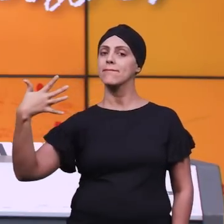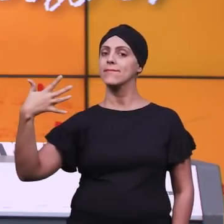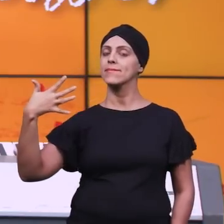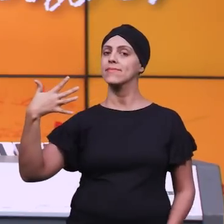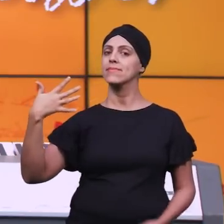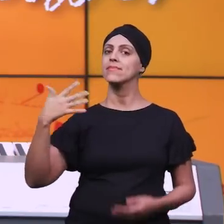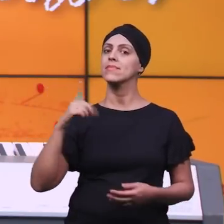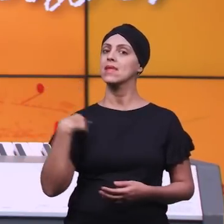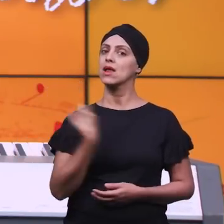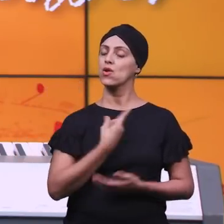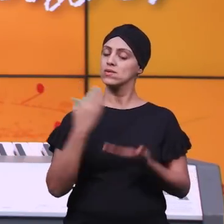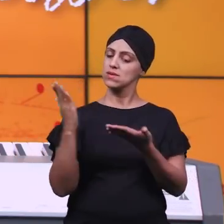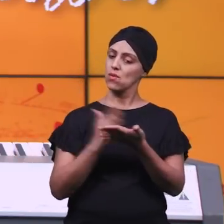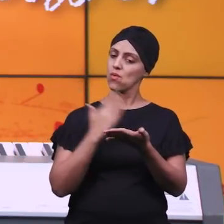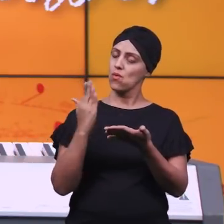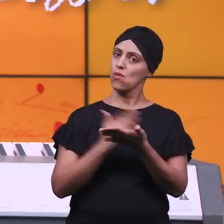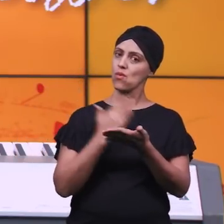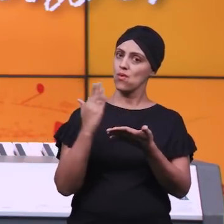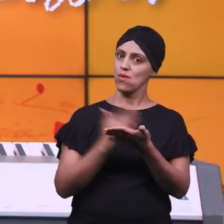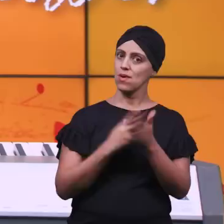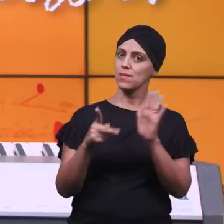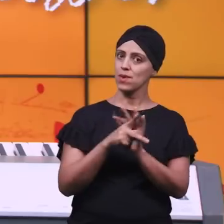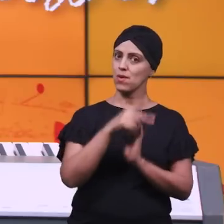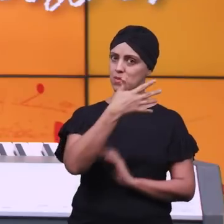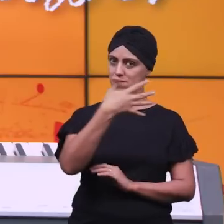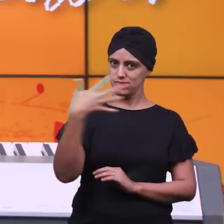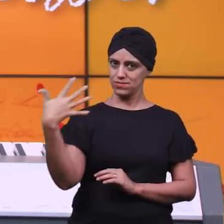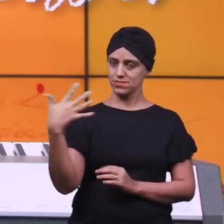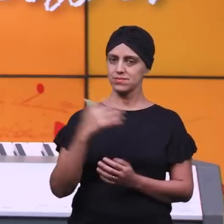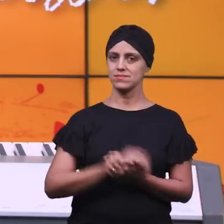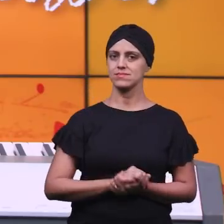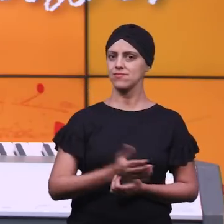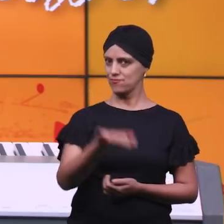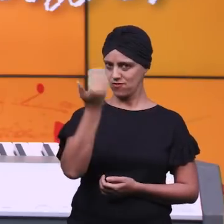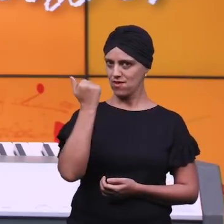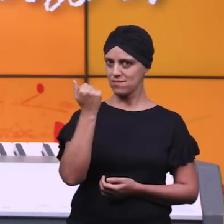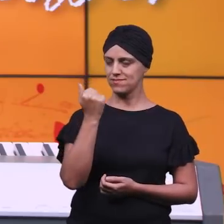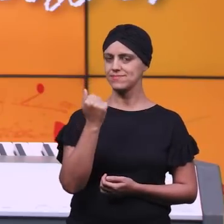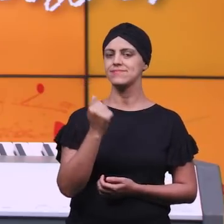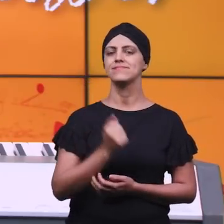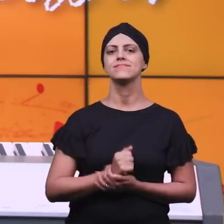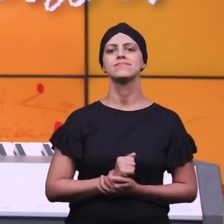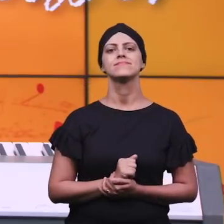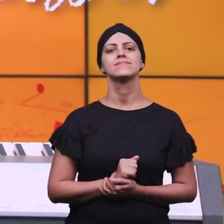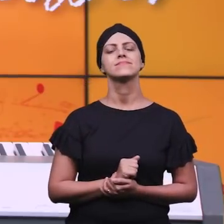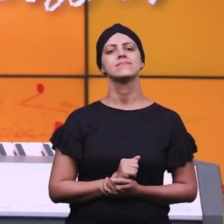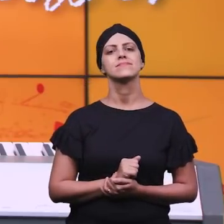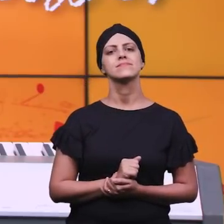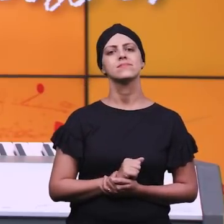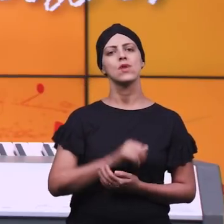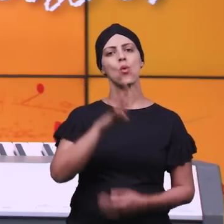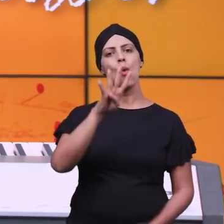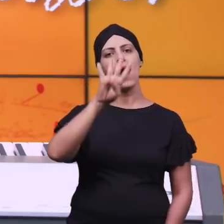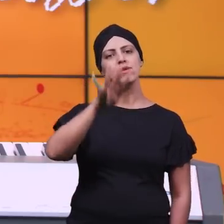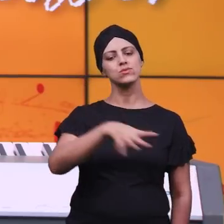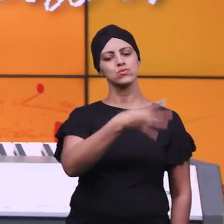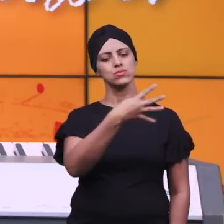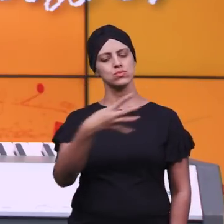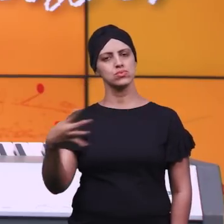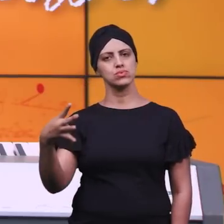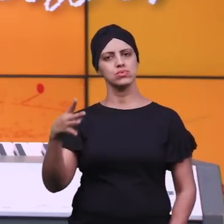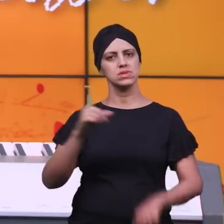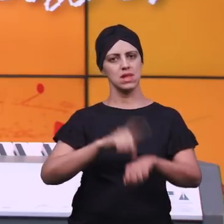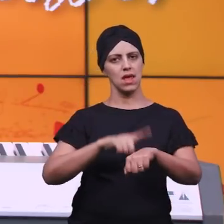partitura, nas nossas coletâneas de partituras. Vamos lá? Compasso